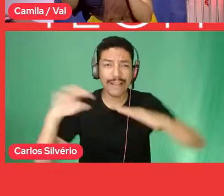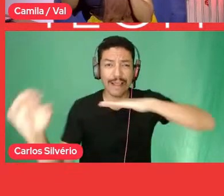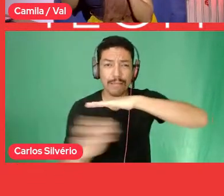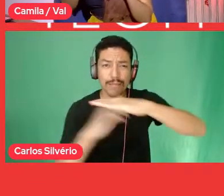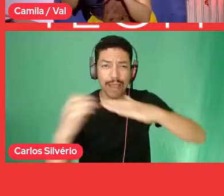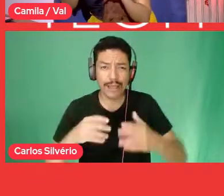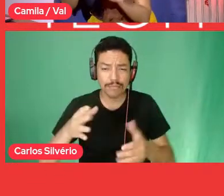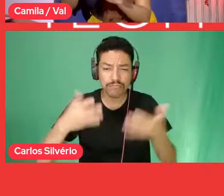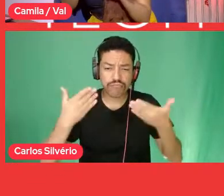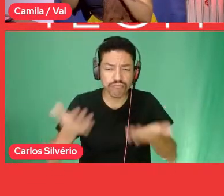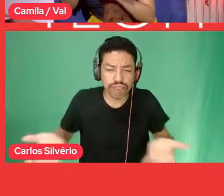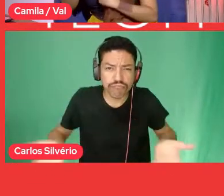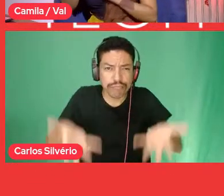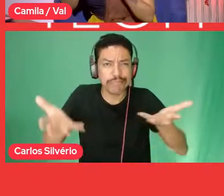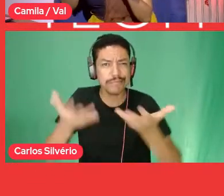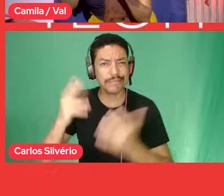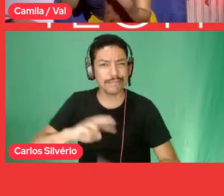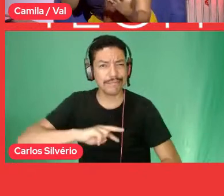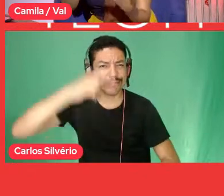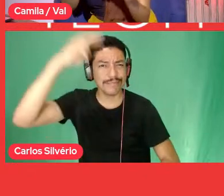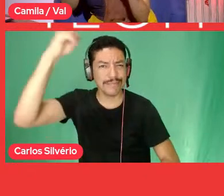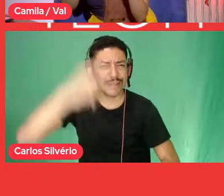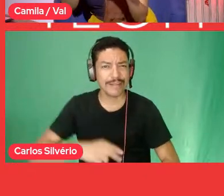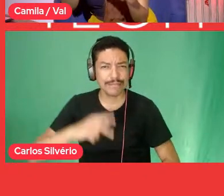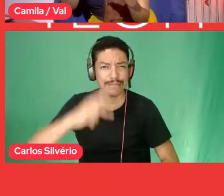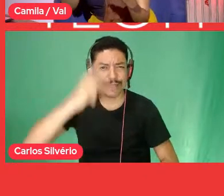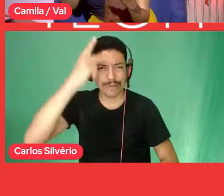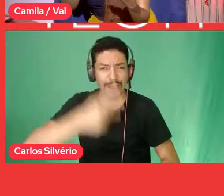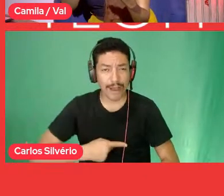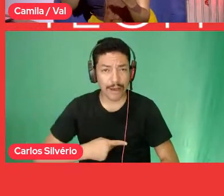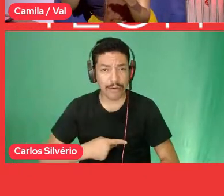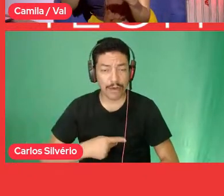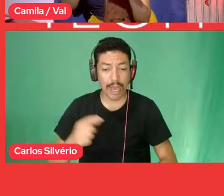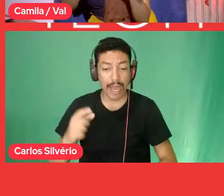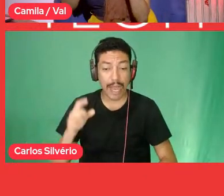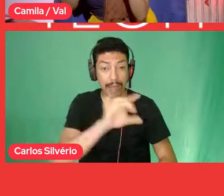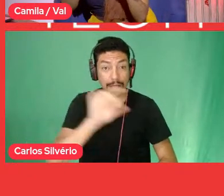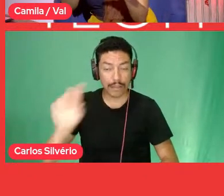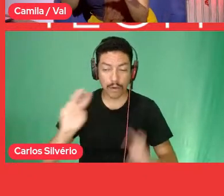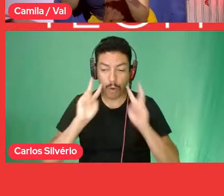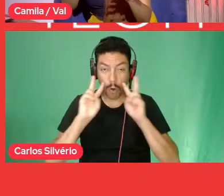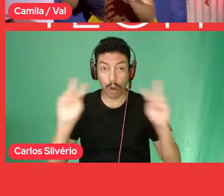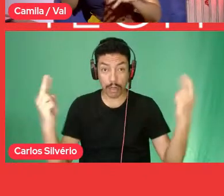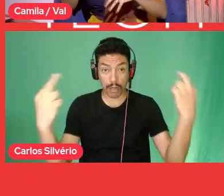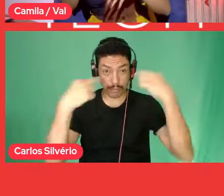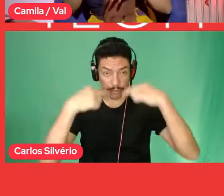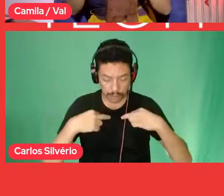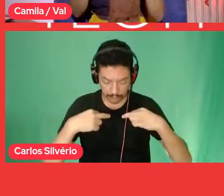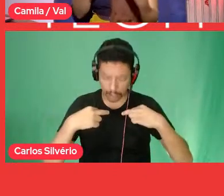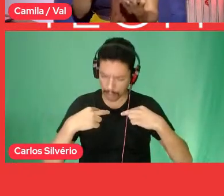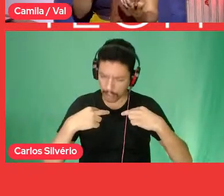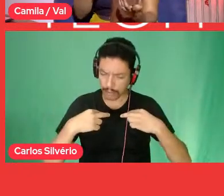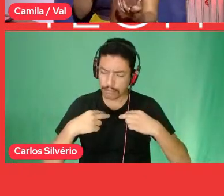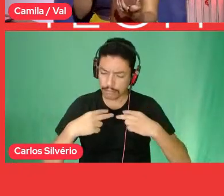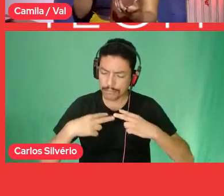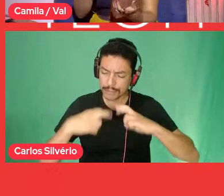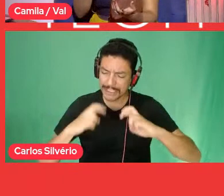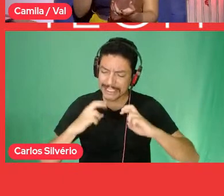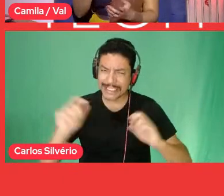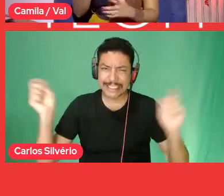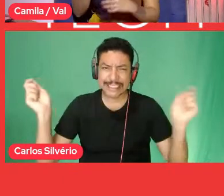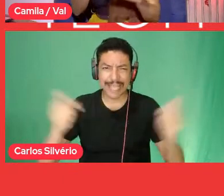carreira, trazendo esse olhar de que eu, né, tenho também capacidade para estar nessa posição. Às vezes, eu só